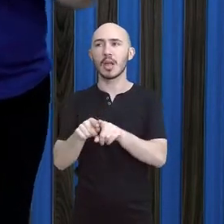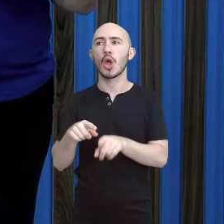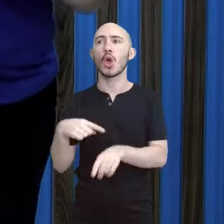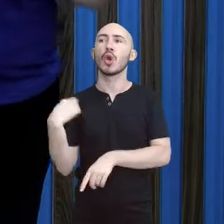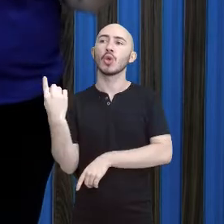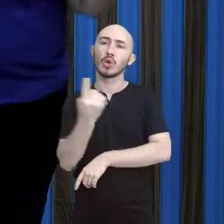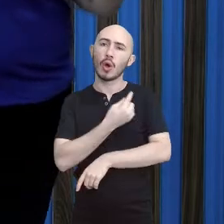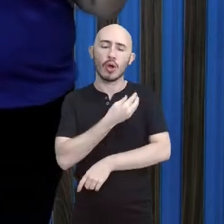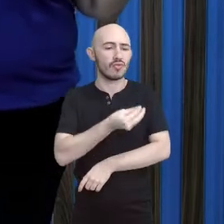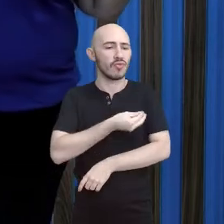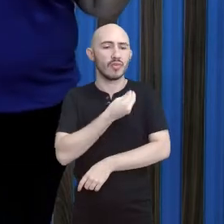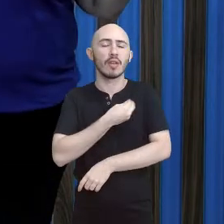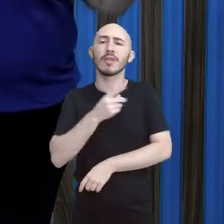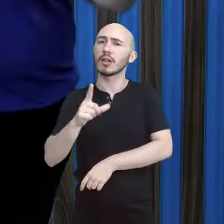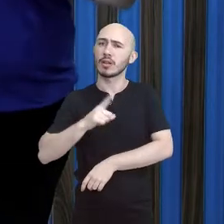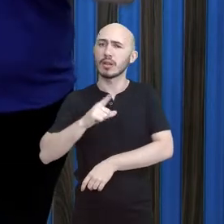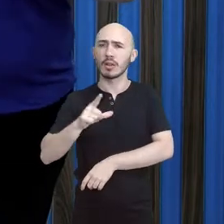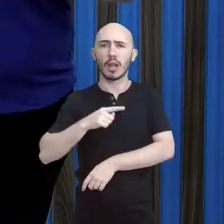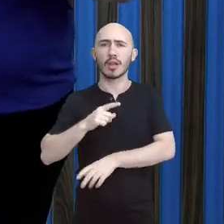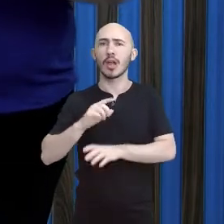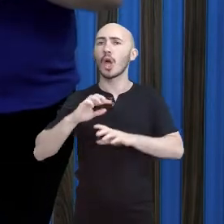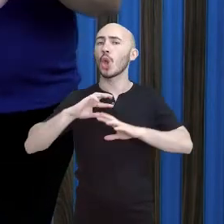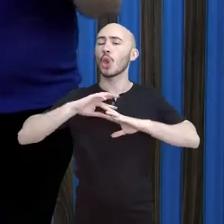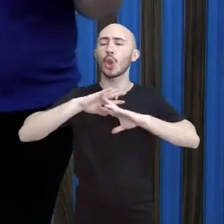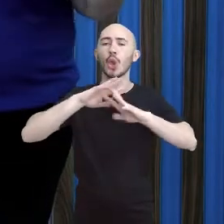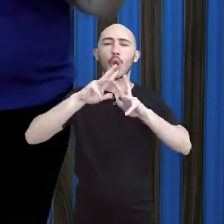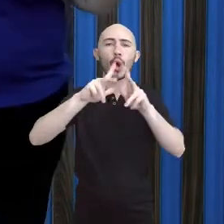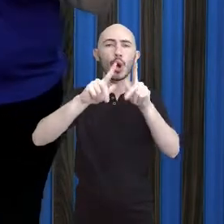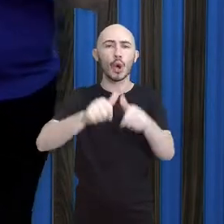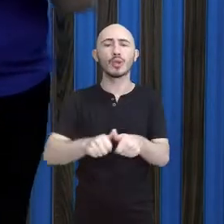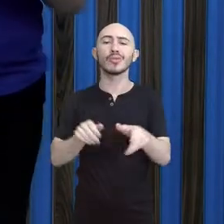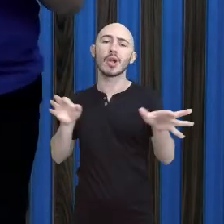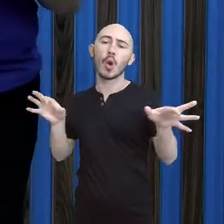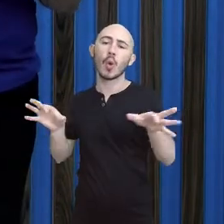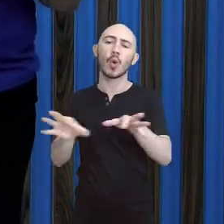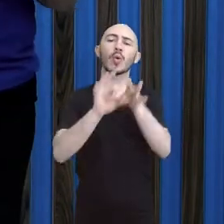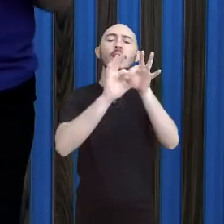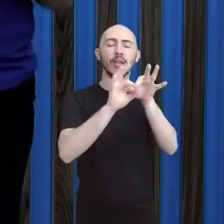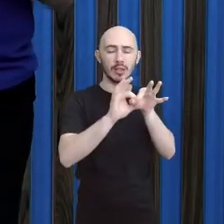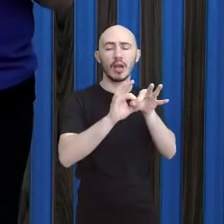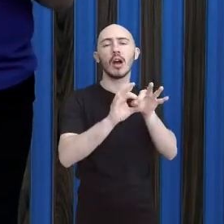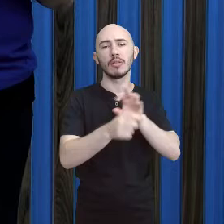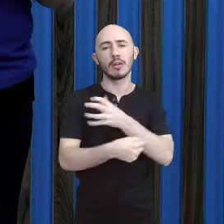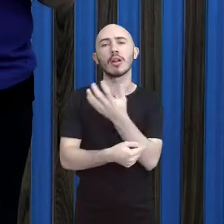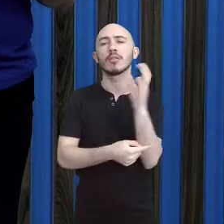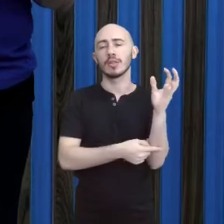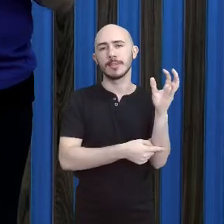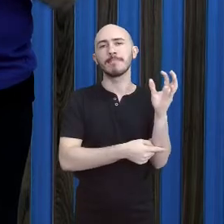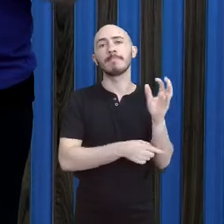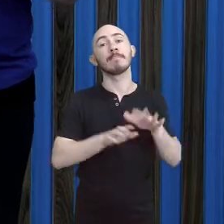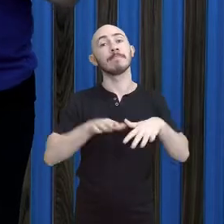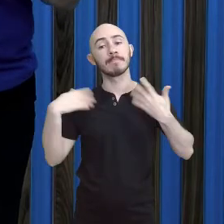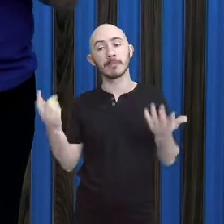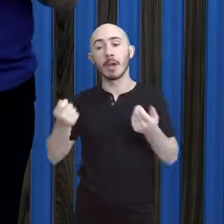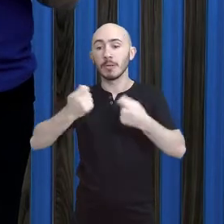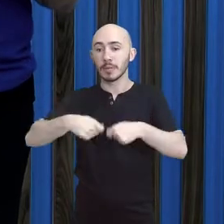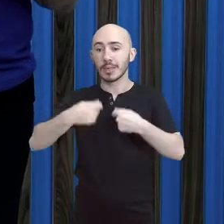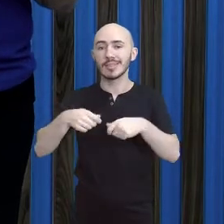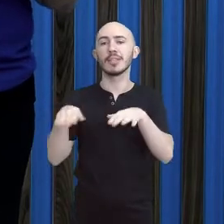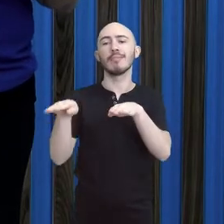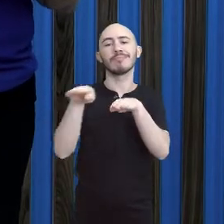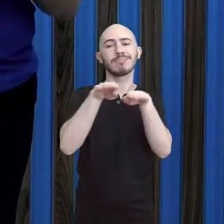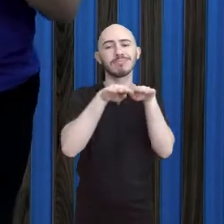todos seres vivos. Somos todos conectados com os ambientes naturais. E a gente precisa estar em